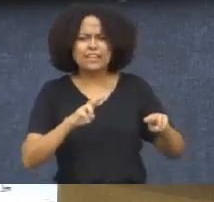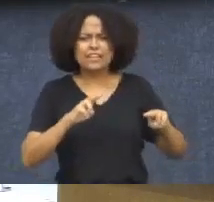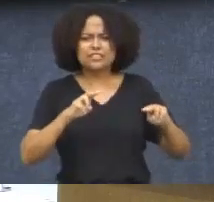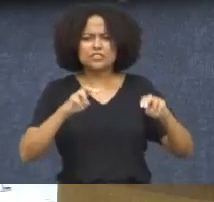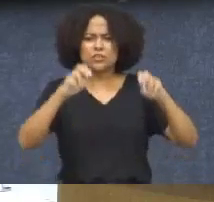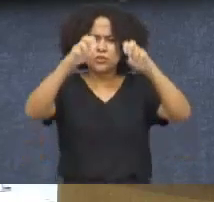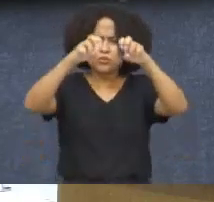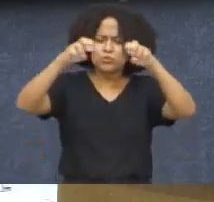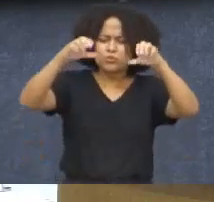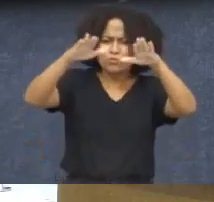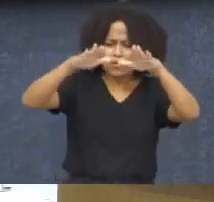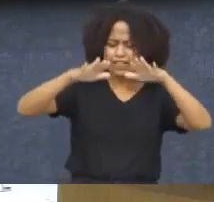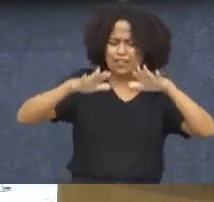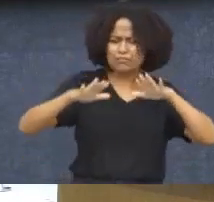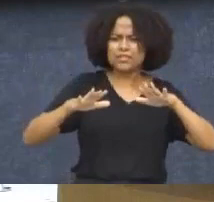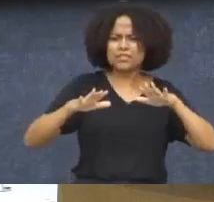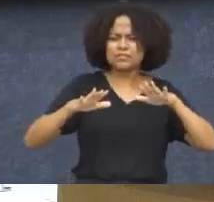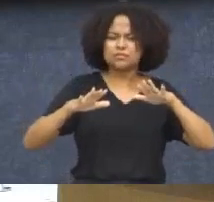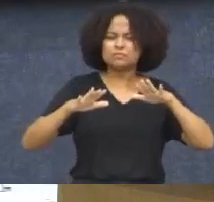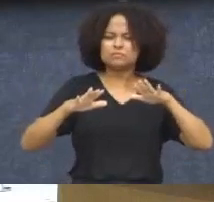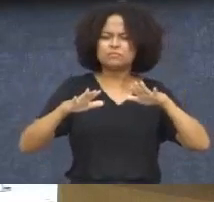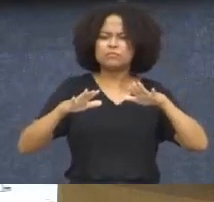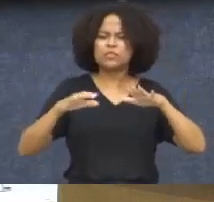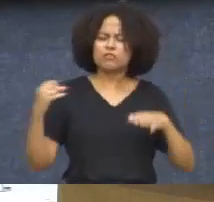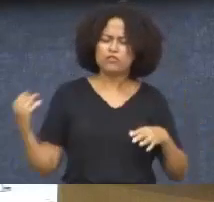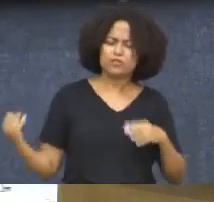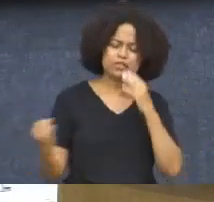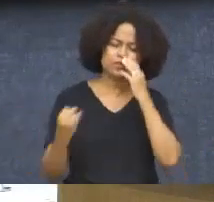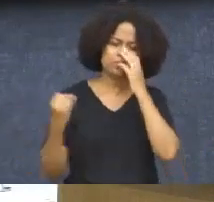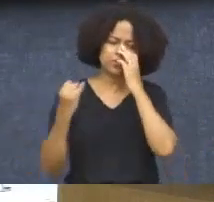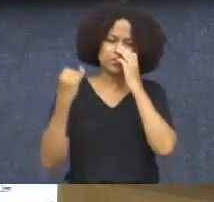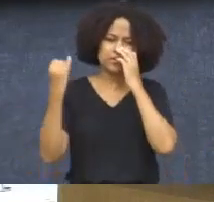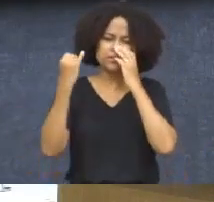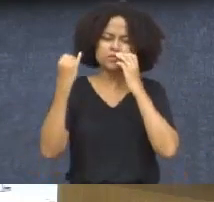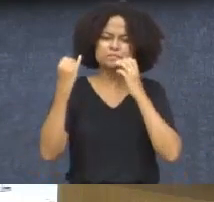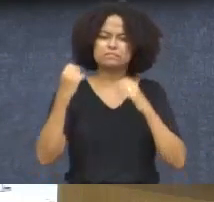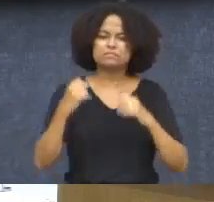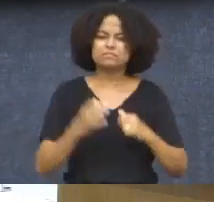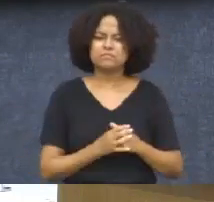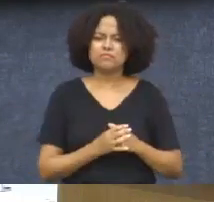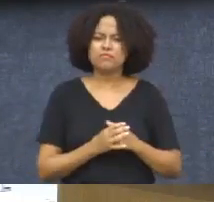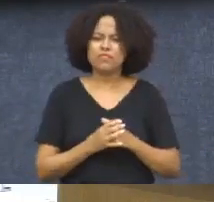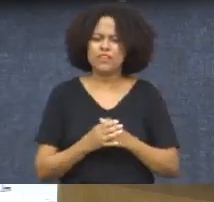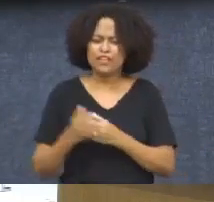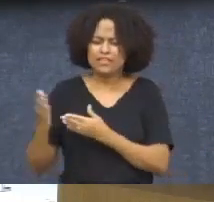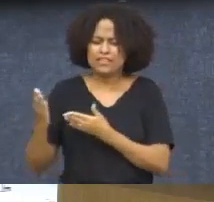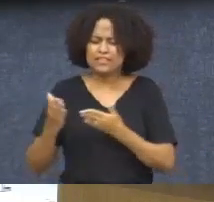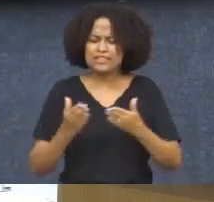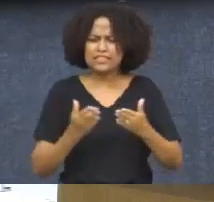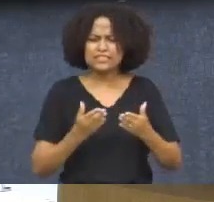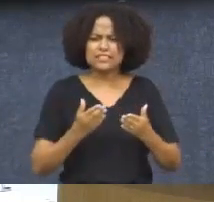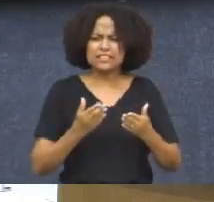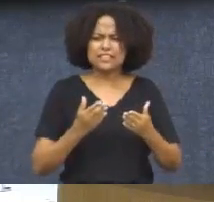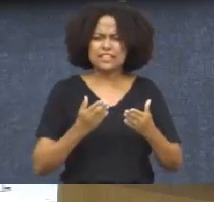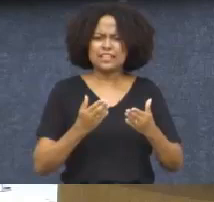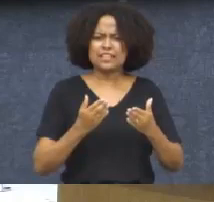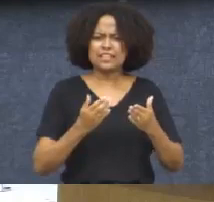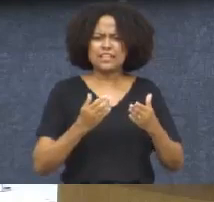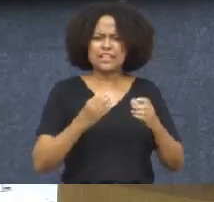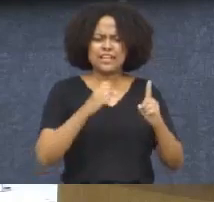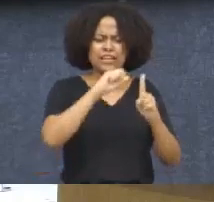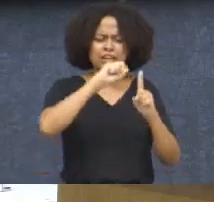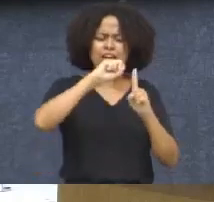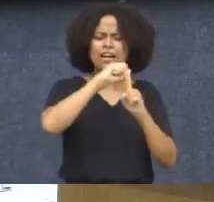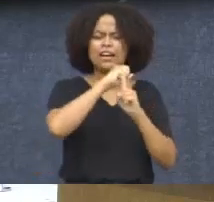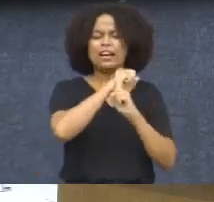extremamente importante, fundamental. Trazer Yara Tupinambá para dentro desse plenário, para nós, tem